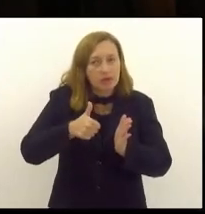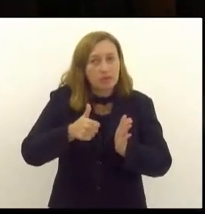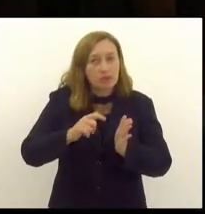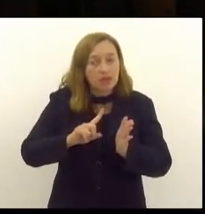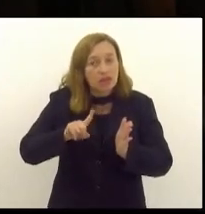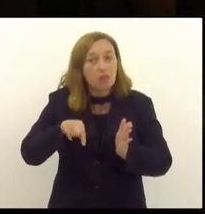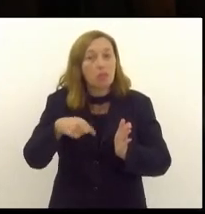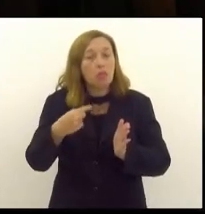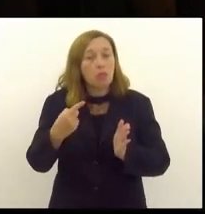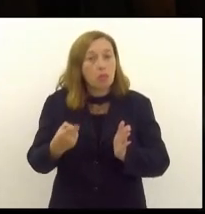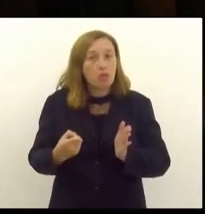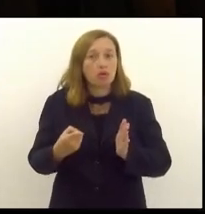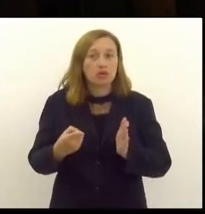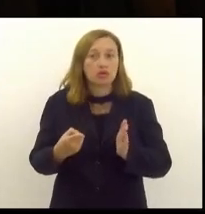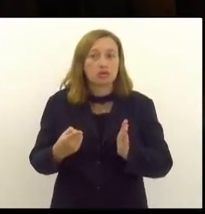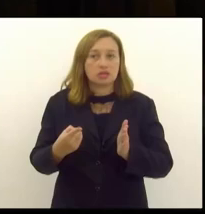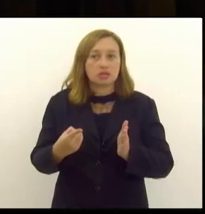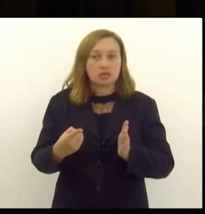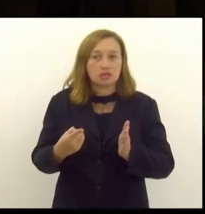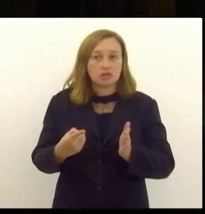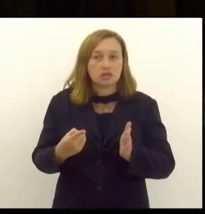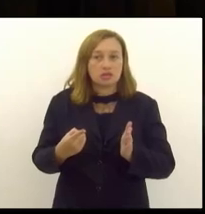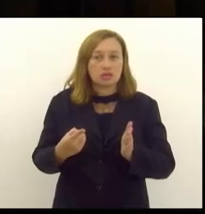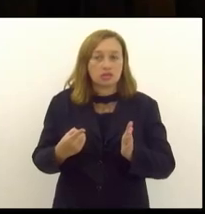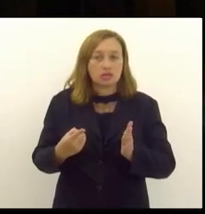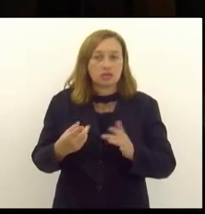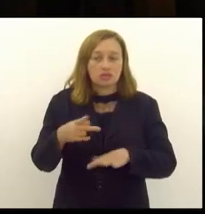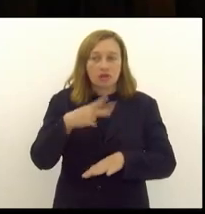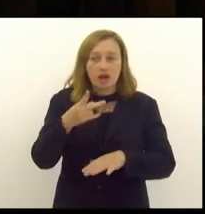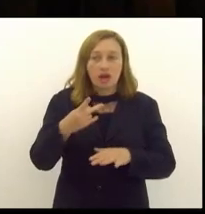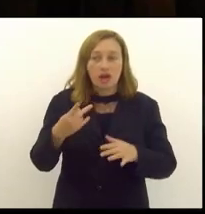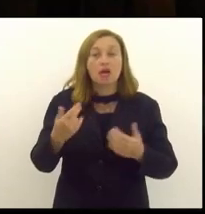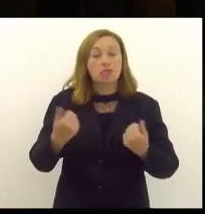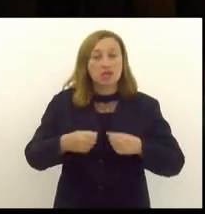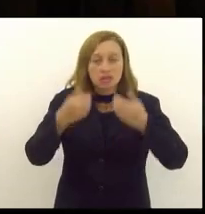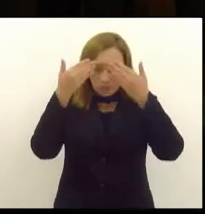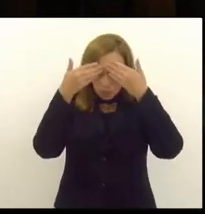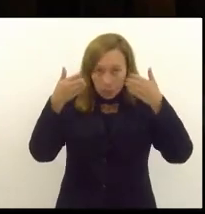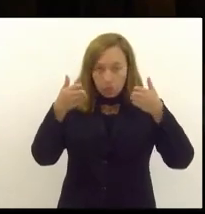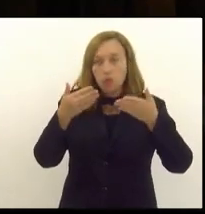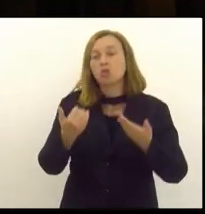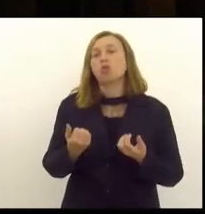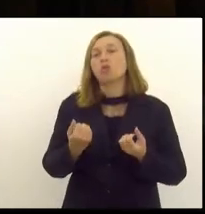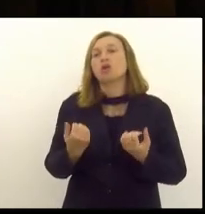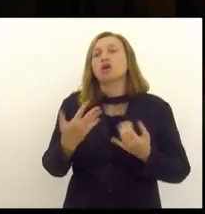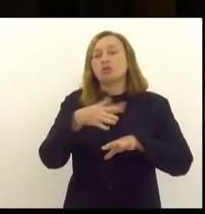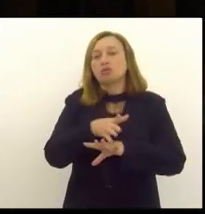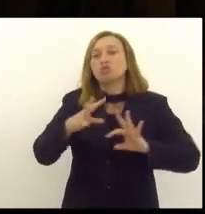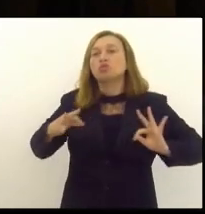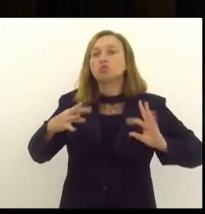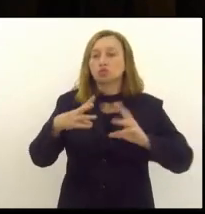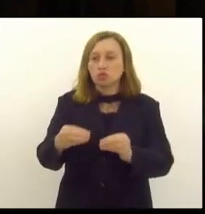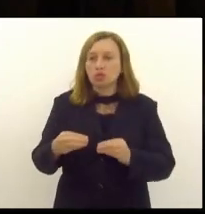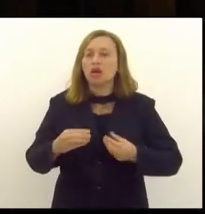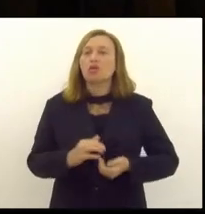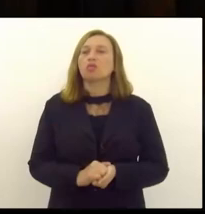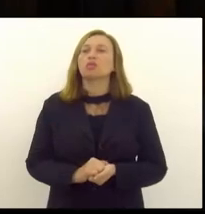dúvidas, abrir a cabeça para uma inclusão total, viável